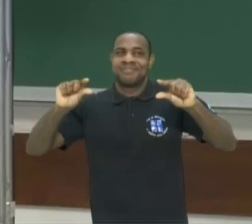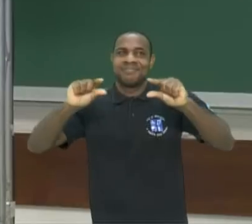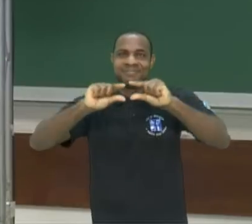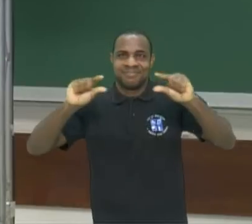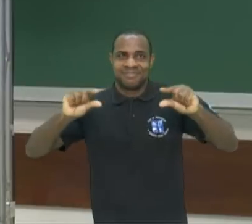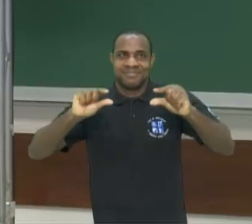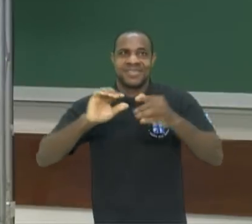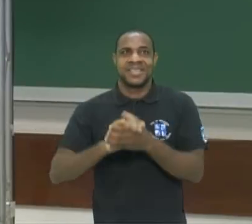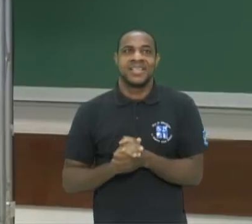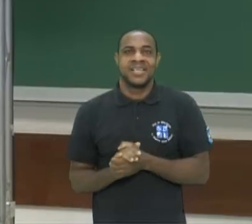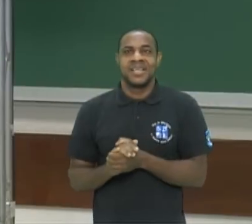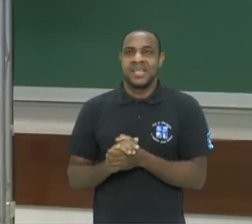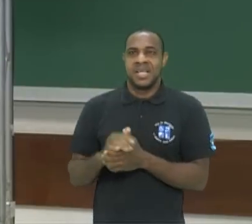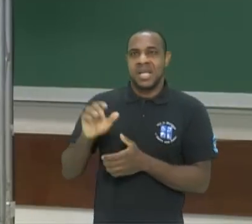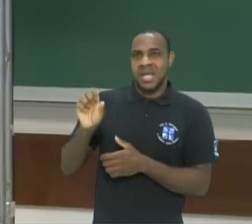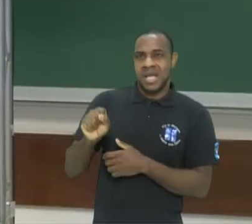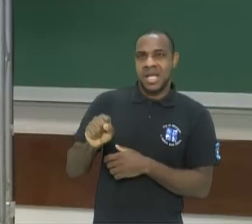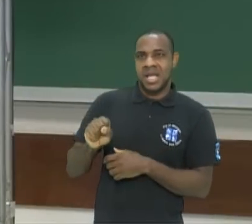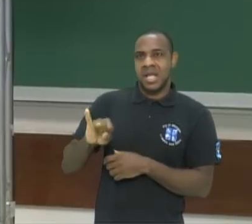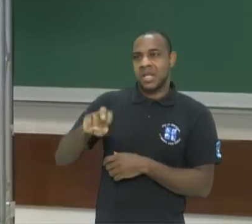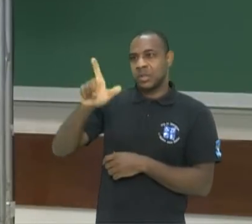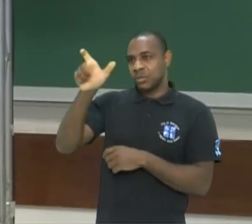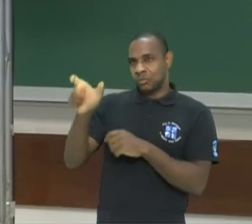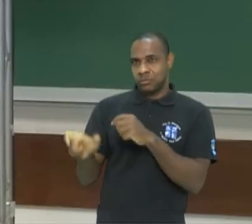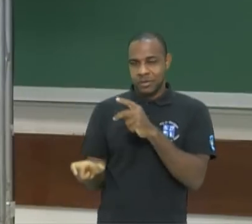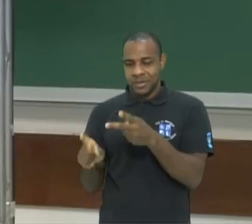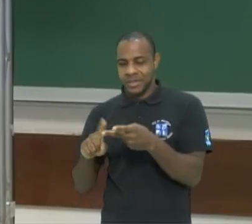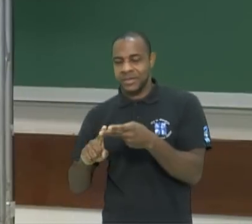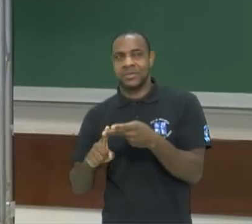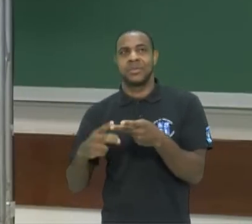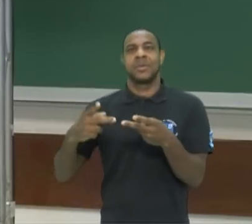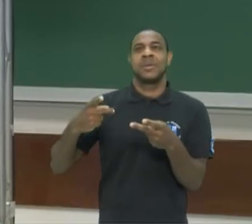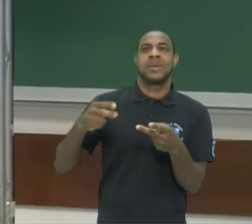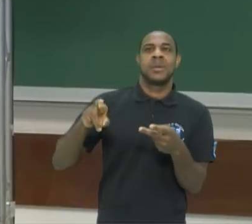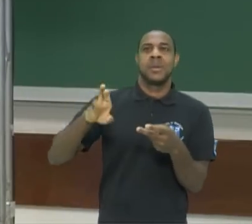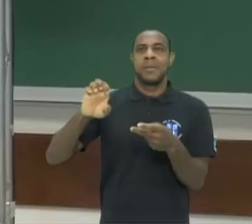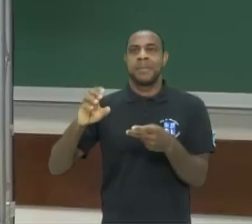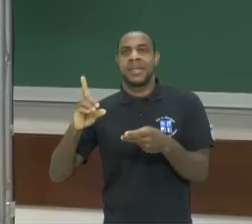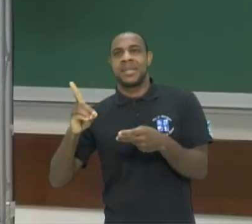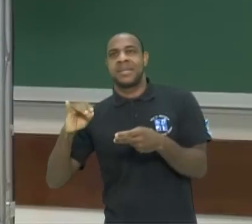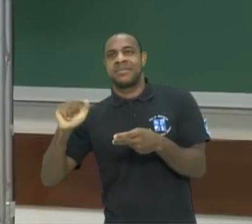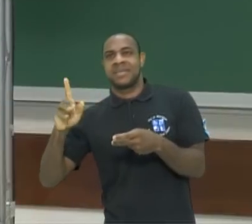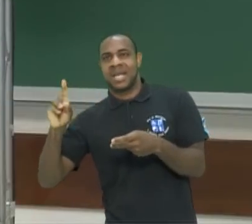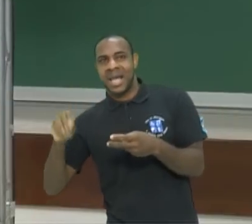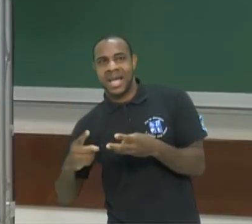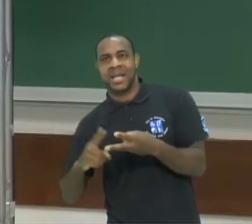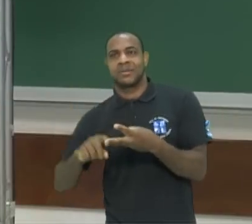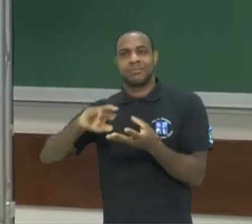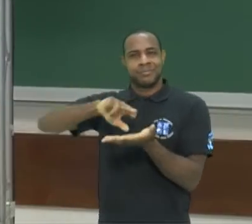os acessórios, não é verdade? Os termos das orações, aí tudo funciona.